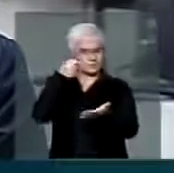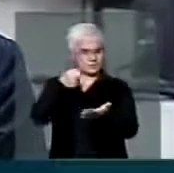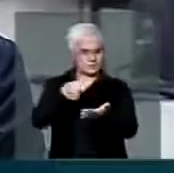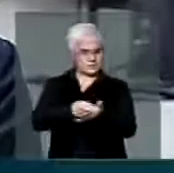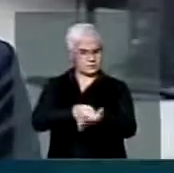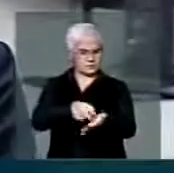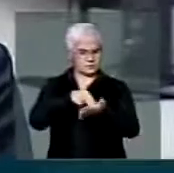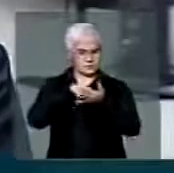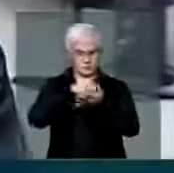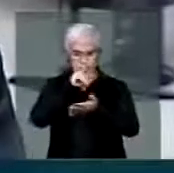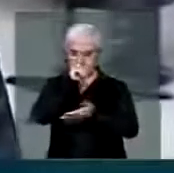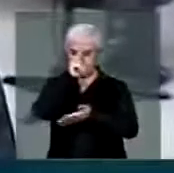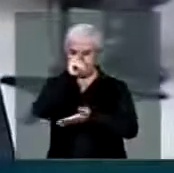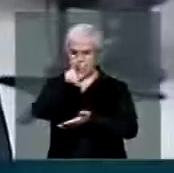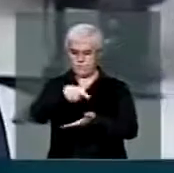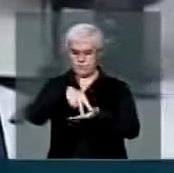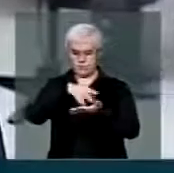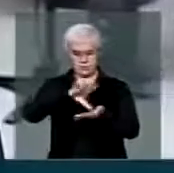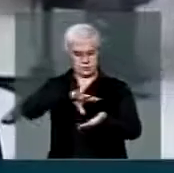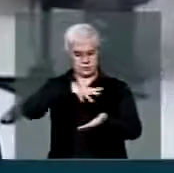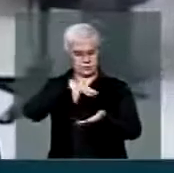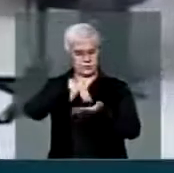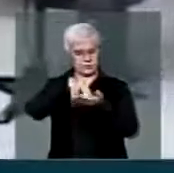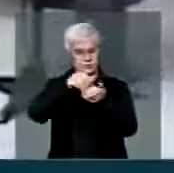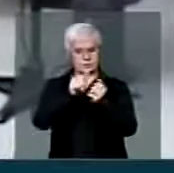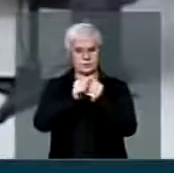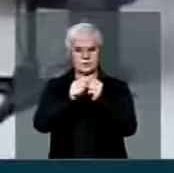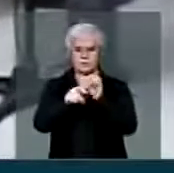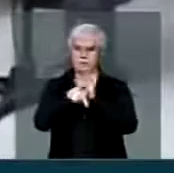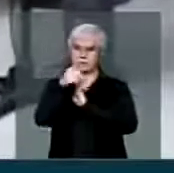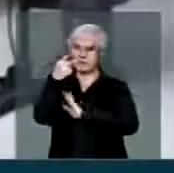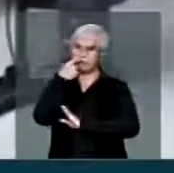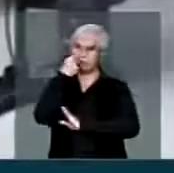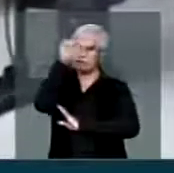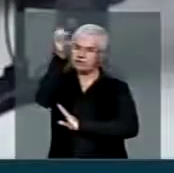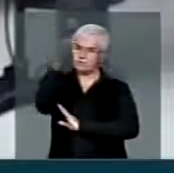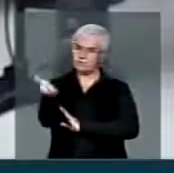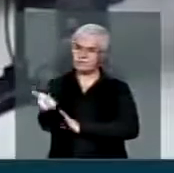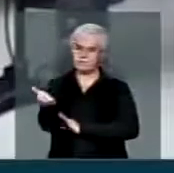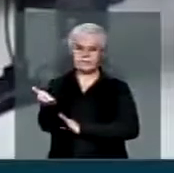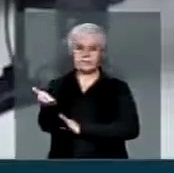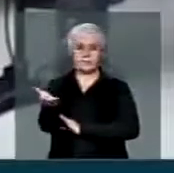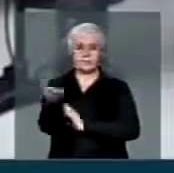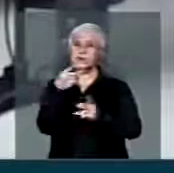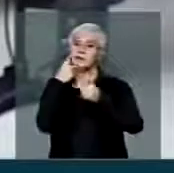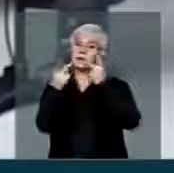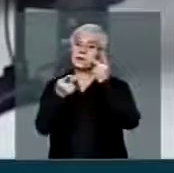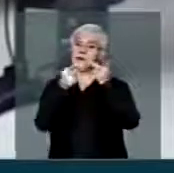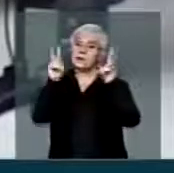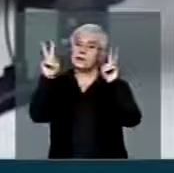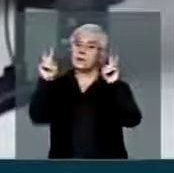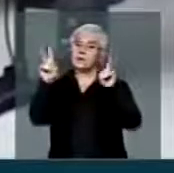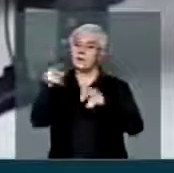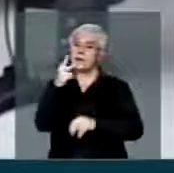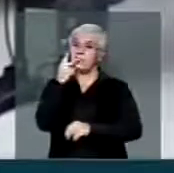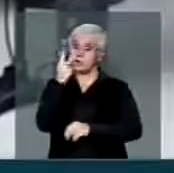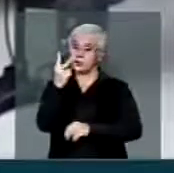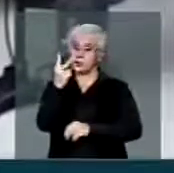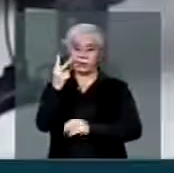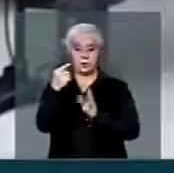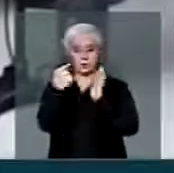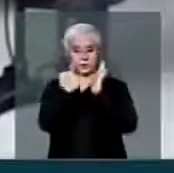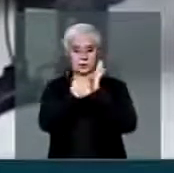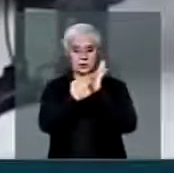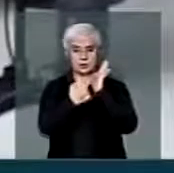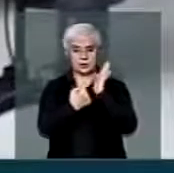contundência verbalizada que caracteriza exatamente a sua eloquência, Vossa Excelência aborda dois itens